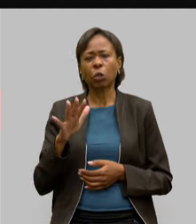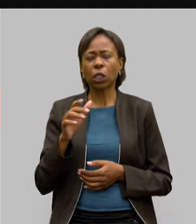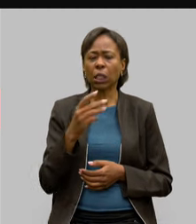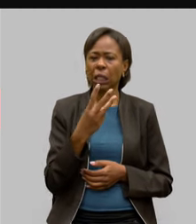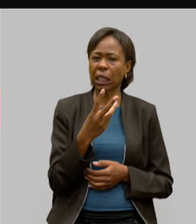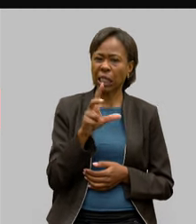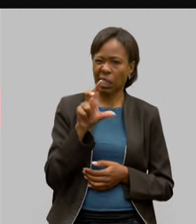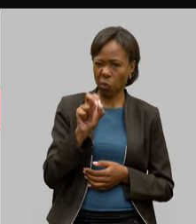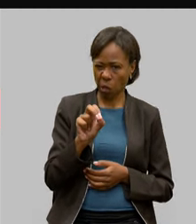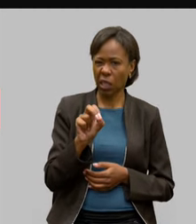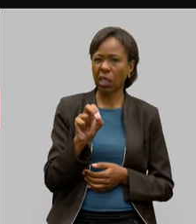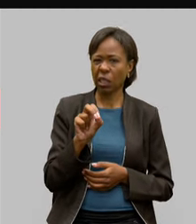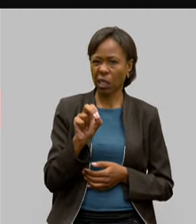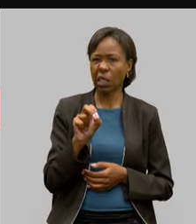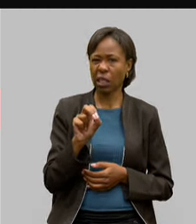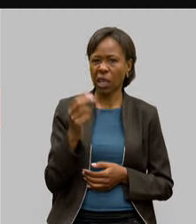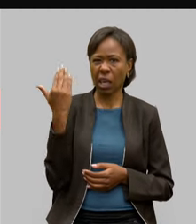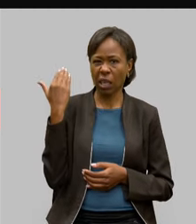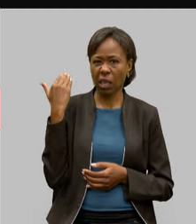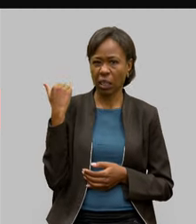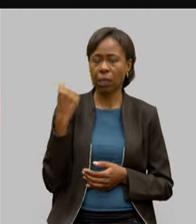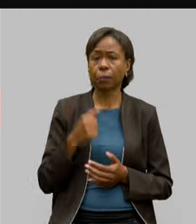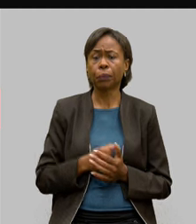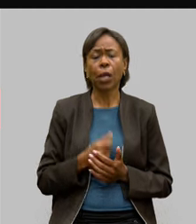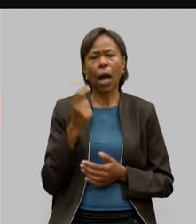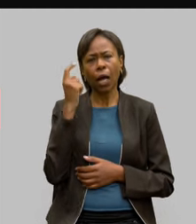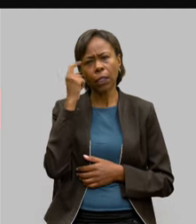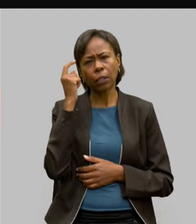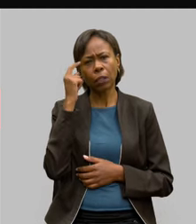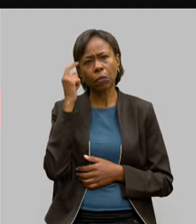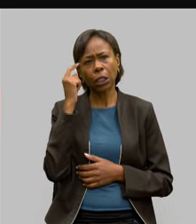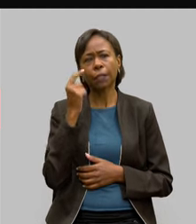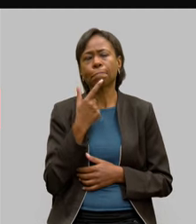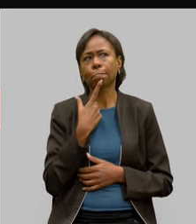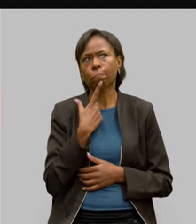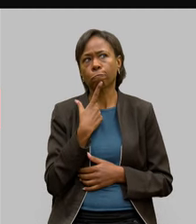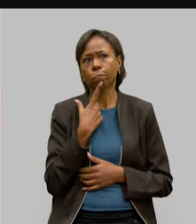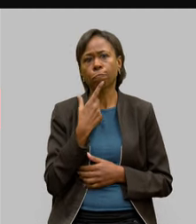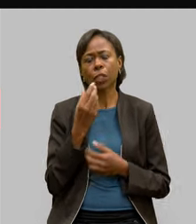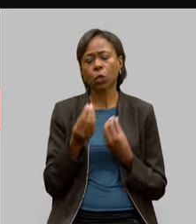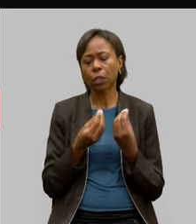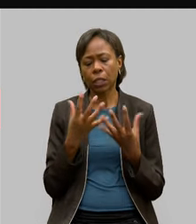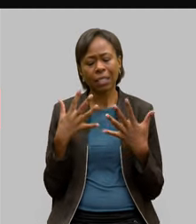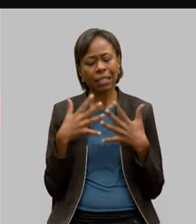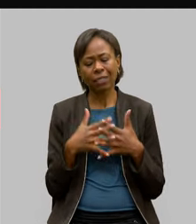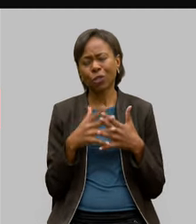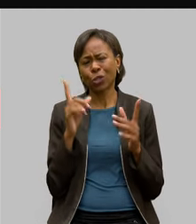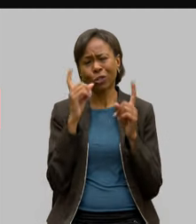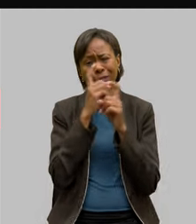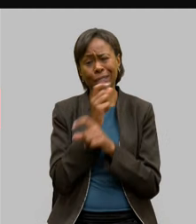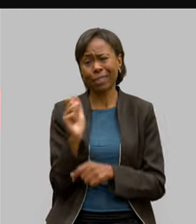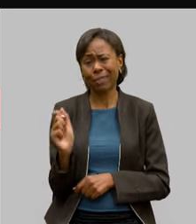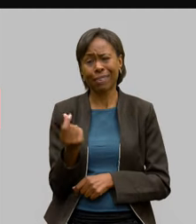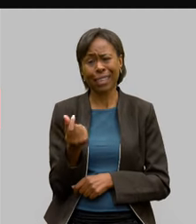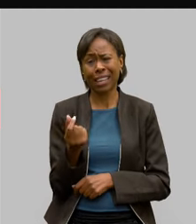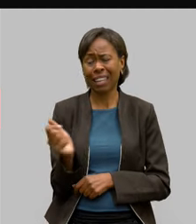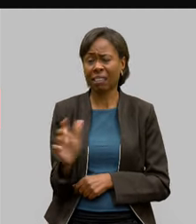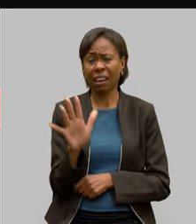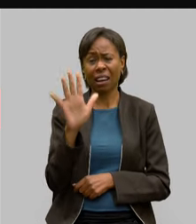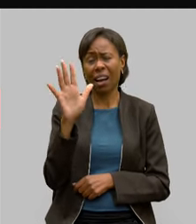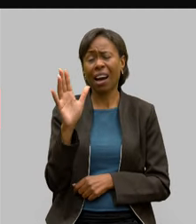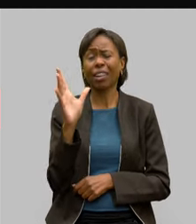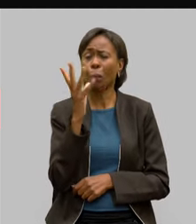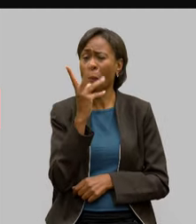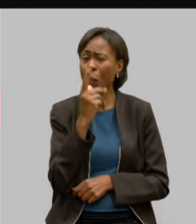geralmente a a ampola E aí eu fiquei pensando falei isso aqui é complicado é muito caro como é que a gente vai fazer isso demora para